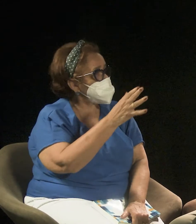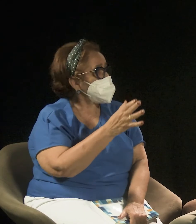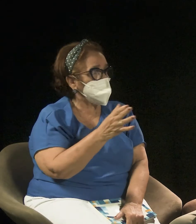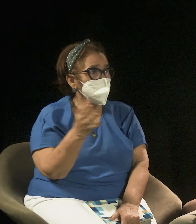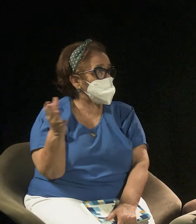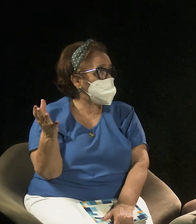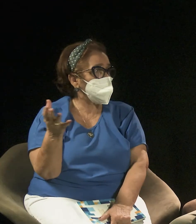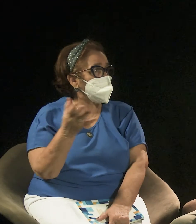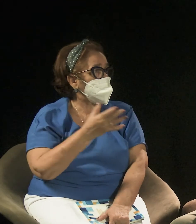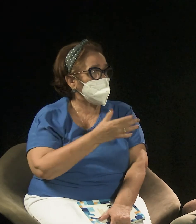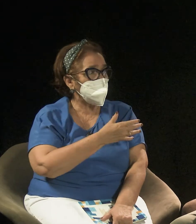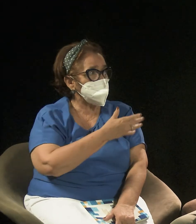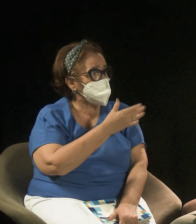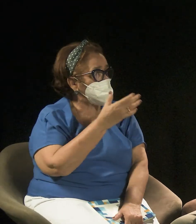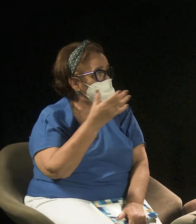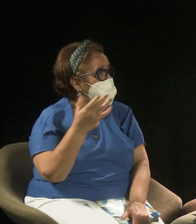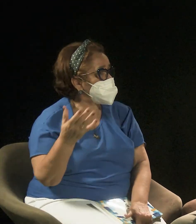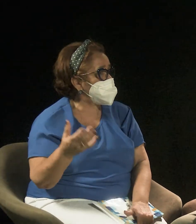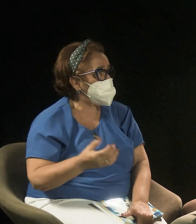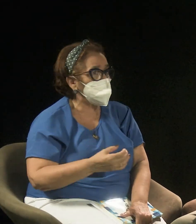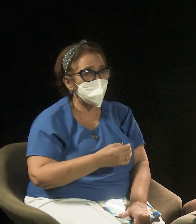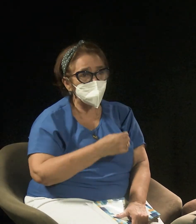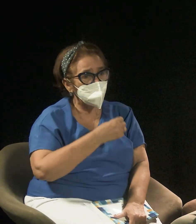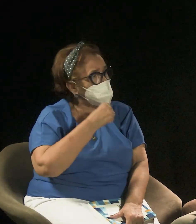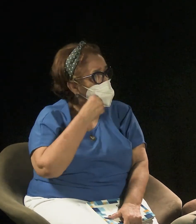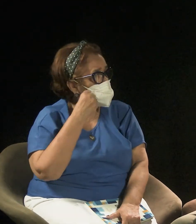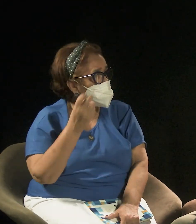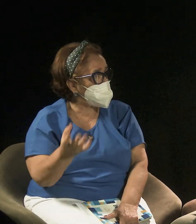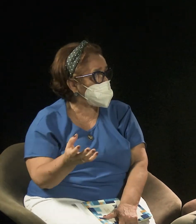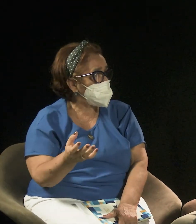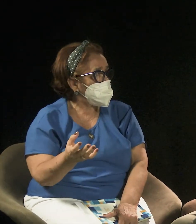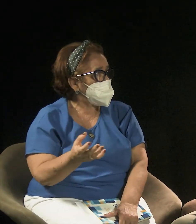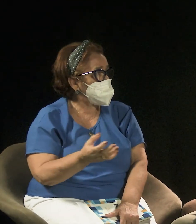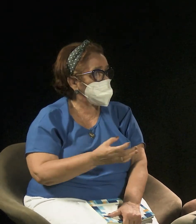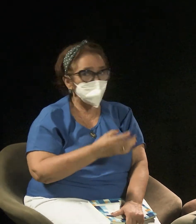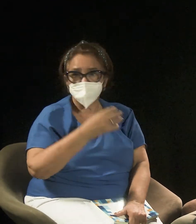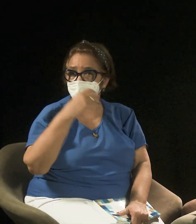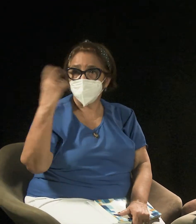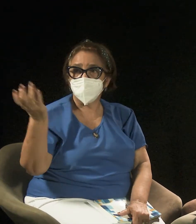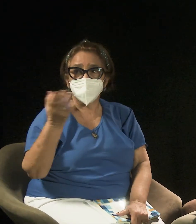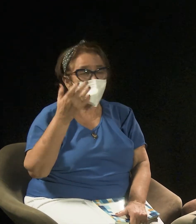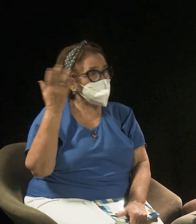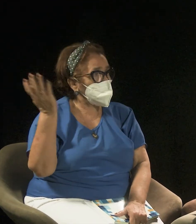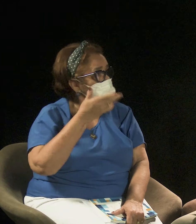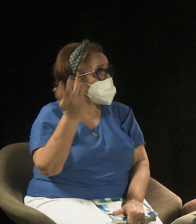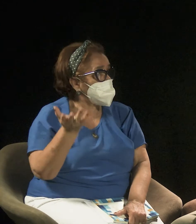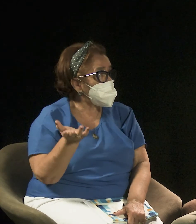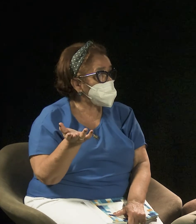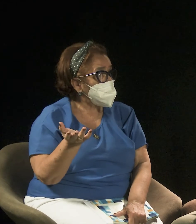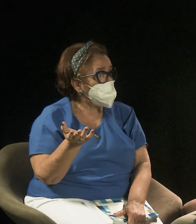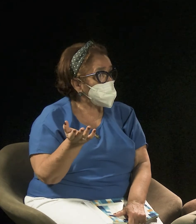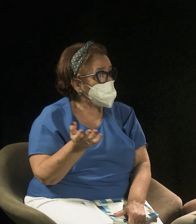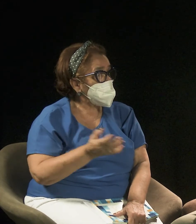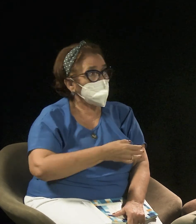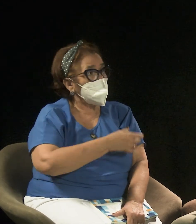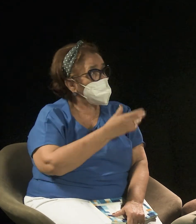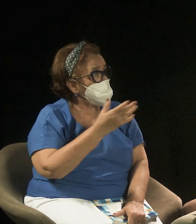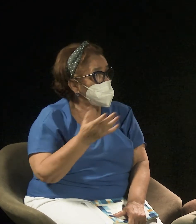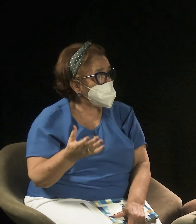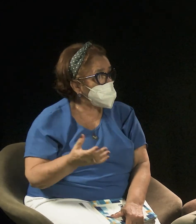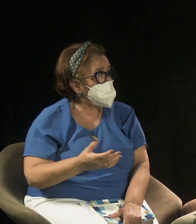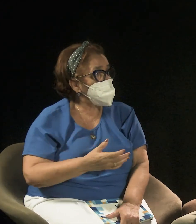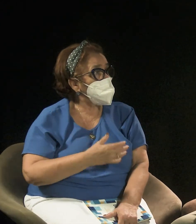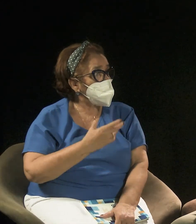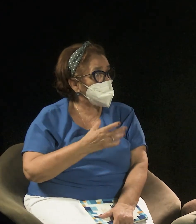é buscar. Conselho tutelar hoje tem uma atuação muito boa nos bairros, né? Há